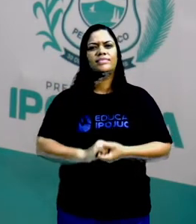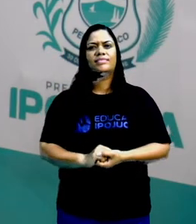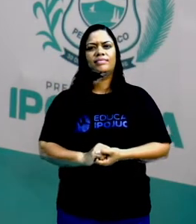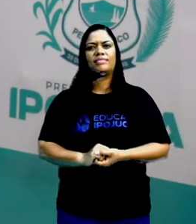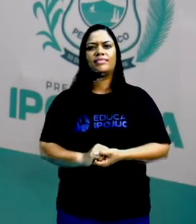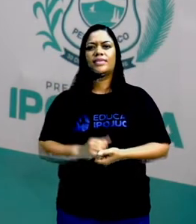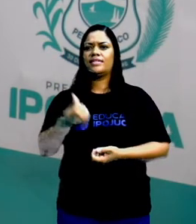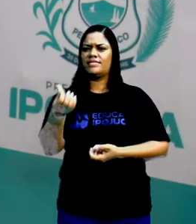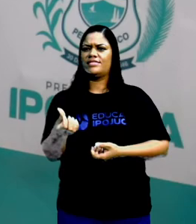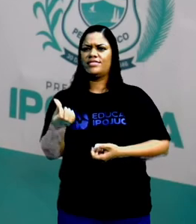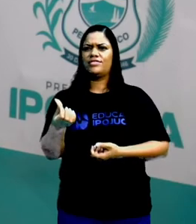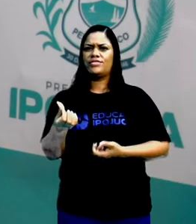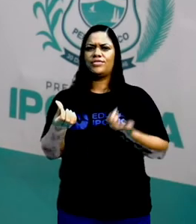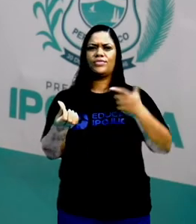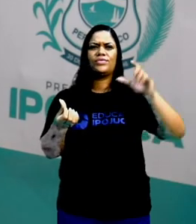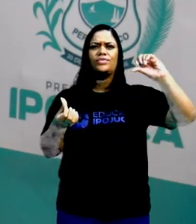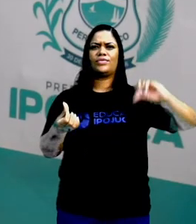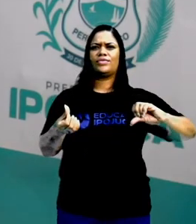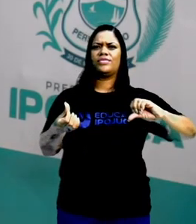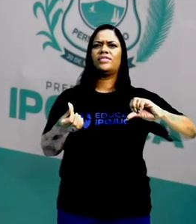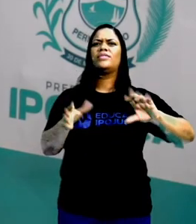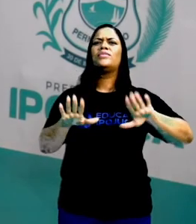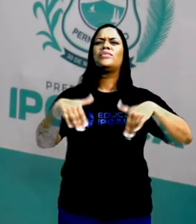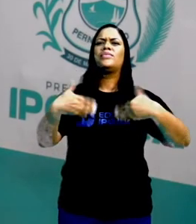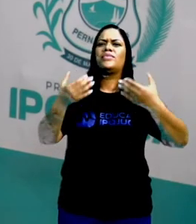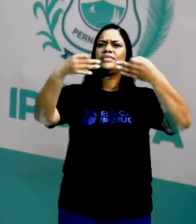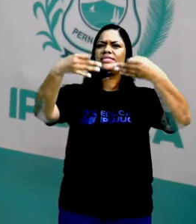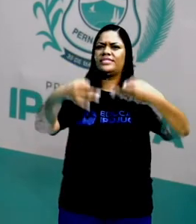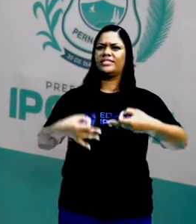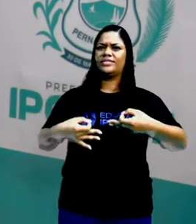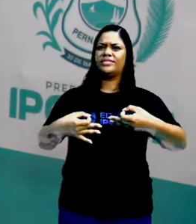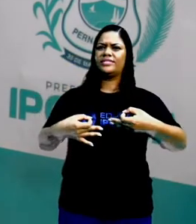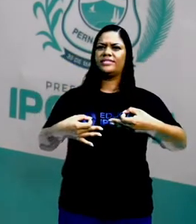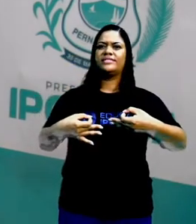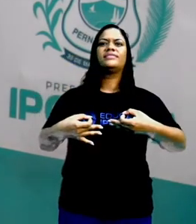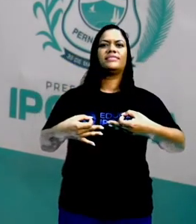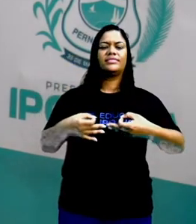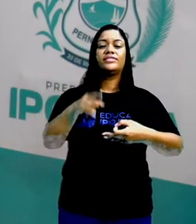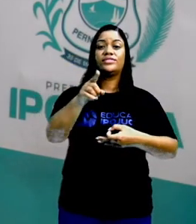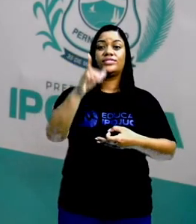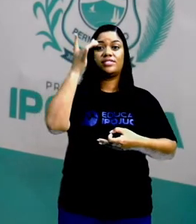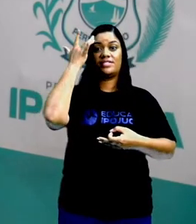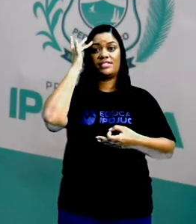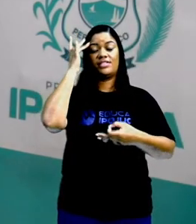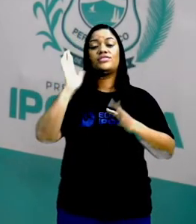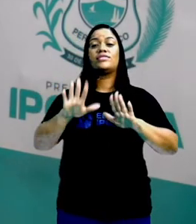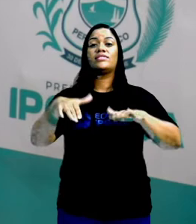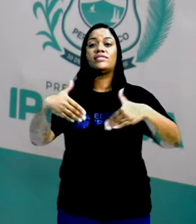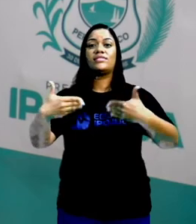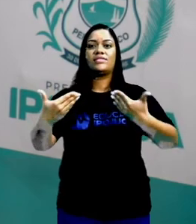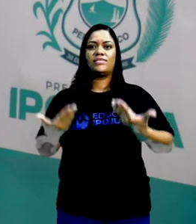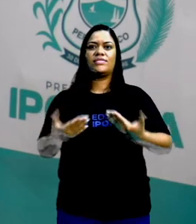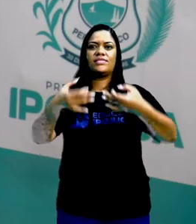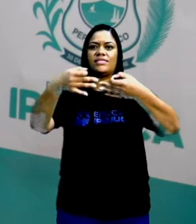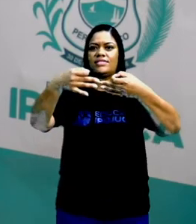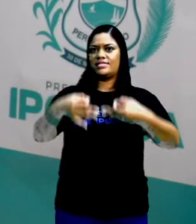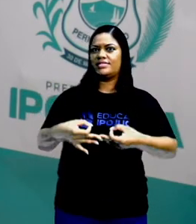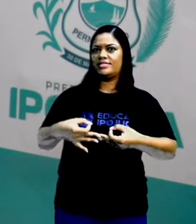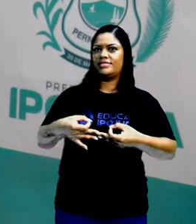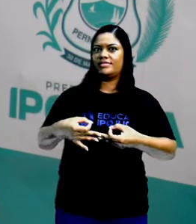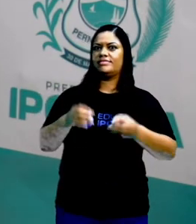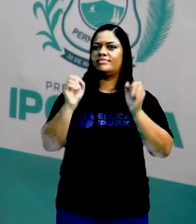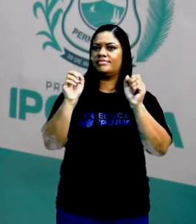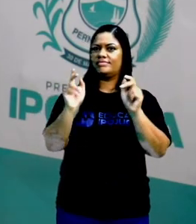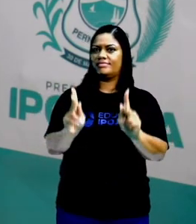que é um 6, o outro que diz um 9. Qual deles tem razão? Qual deles você acha que está certo?